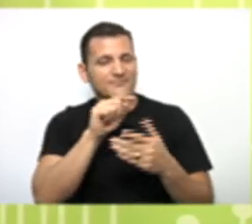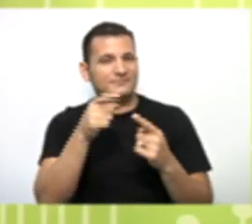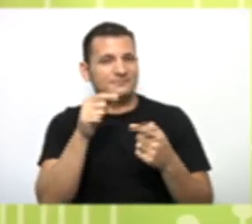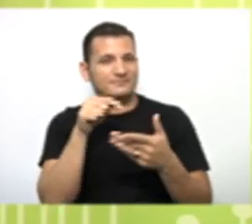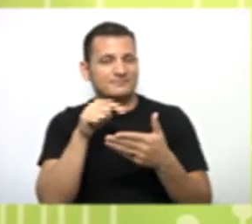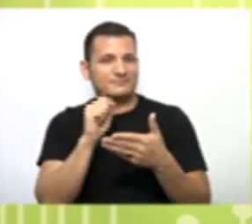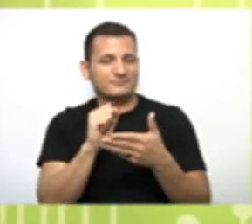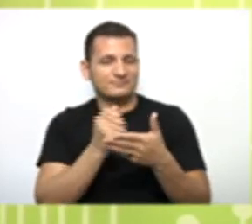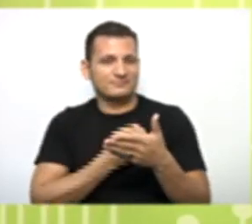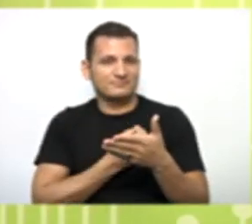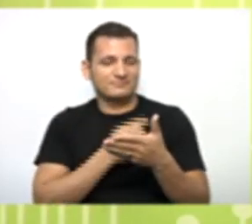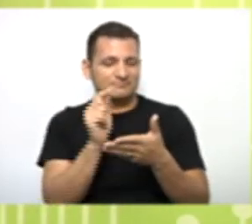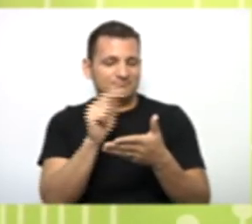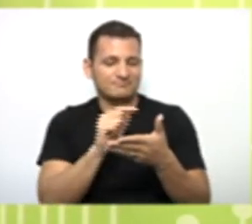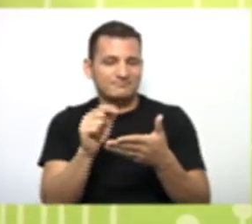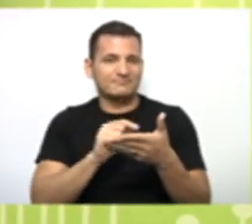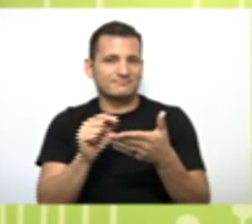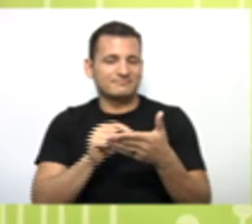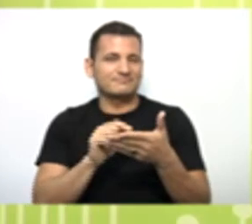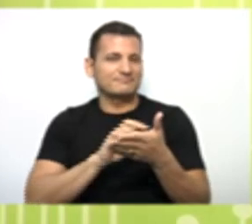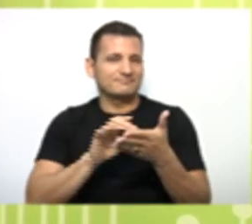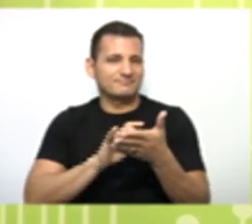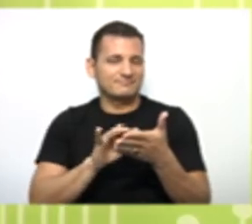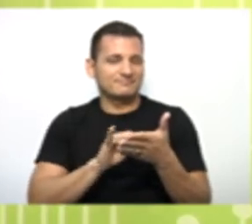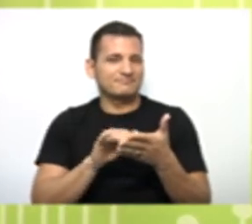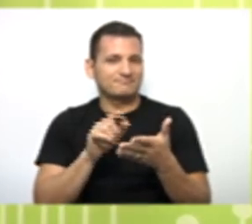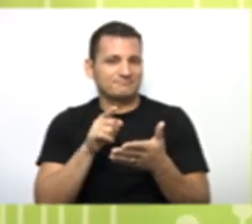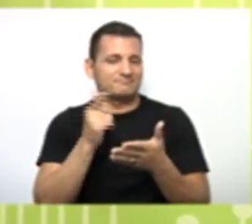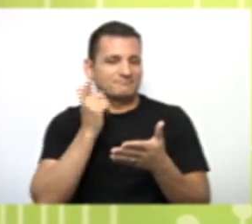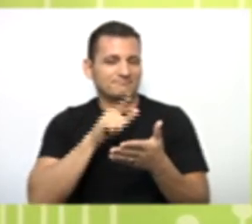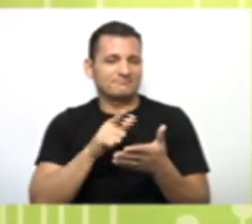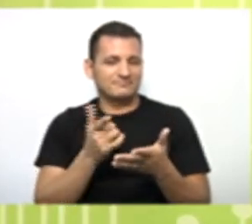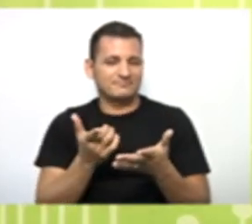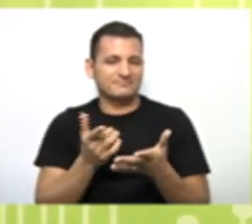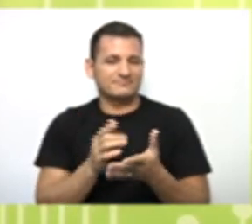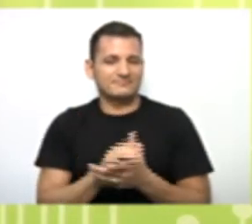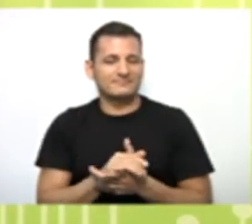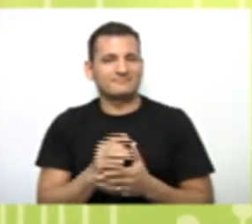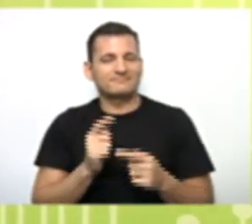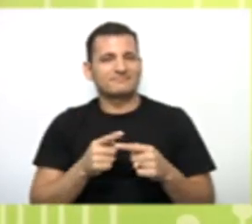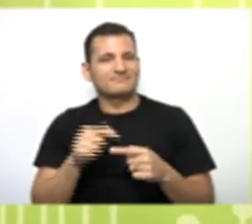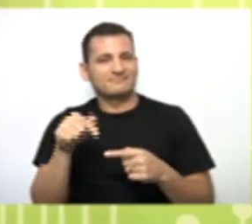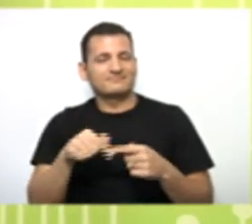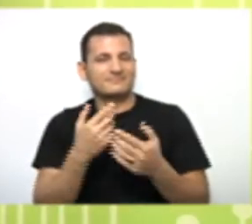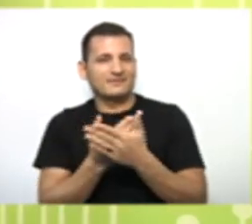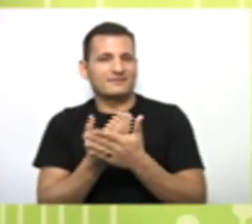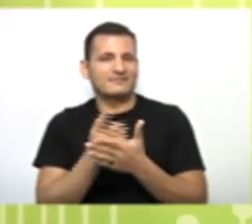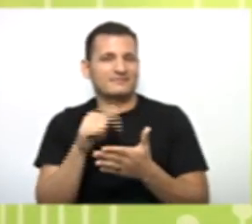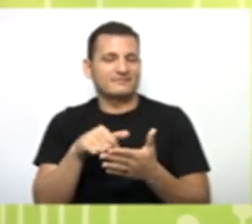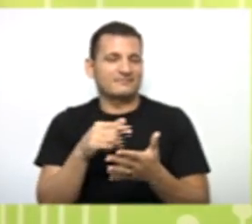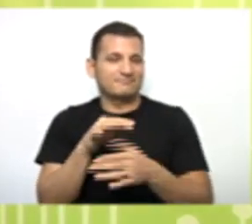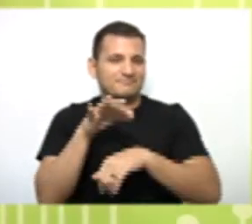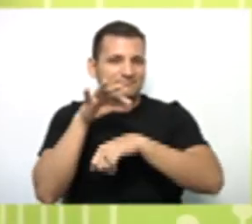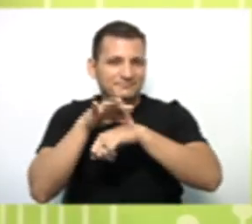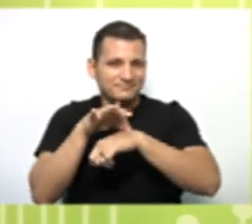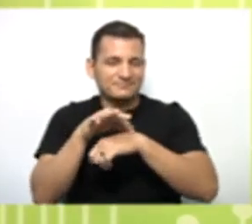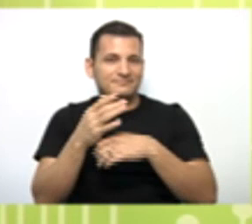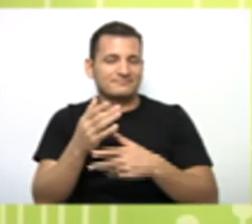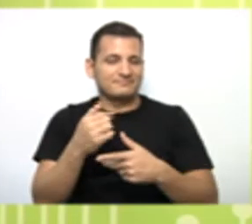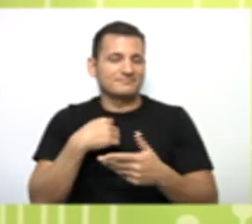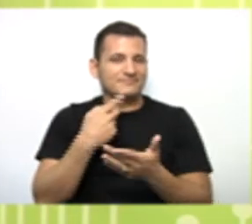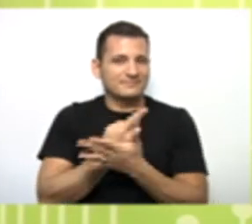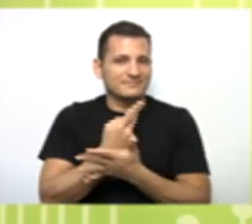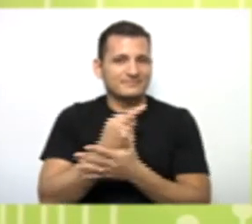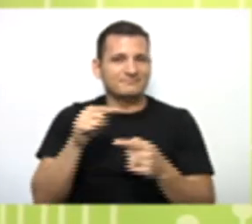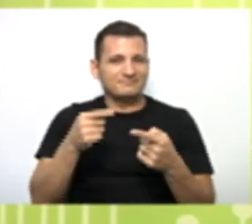embaixo do outro e mandar bala na somatória. Eu sei que todo mundo consegue somar. É que aqui ao vivo, a cores, online, a gente erra, mas